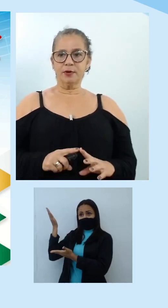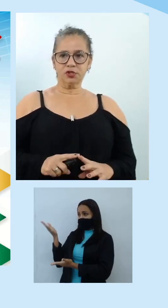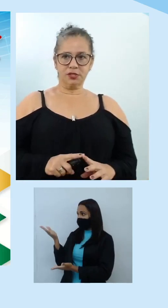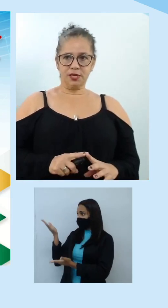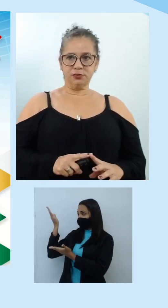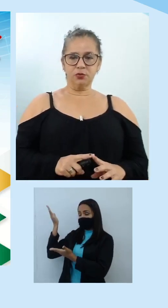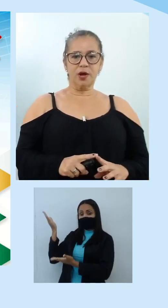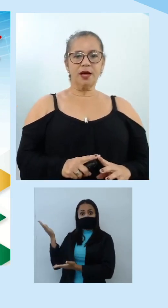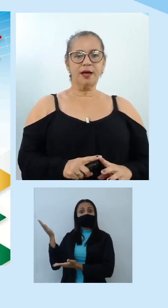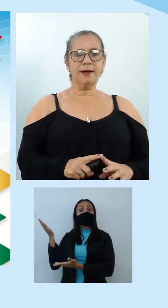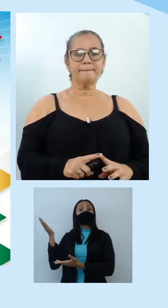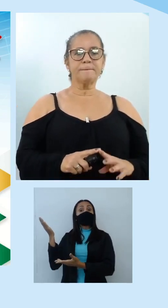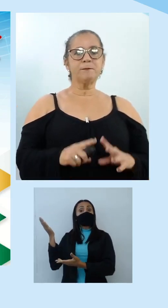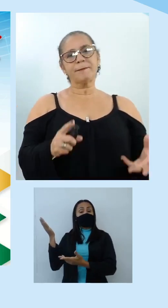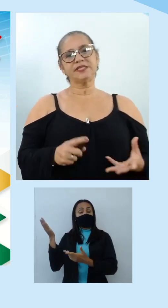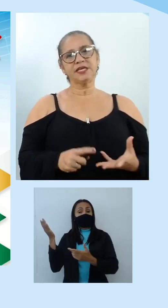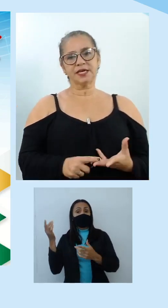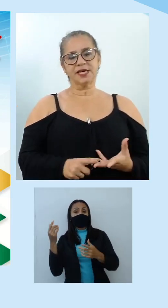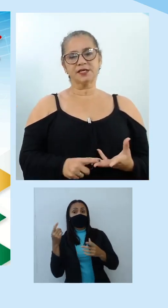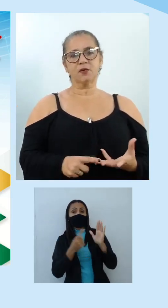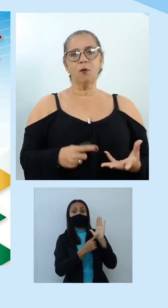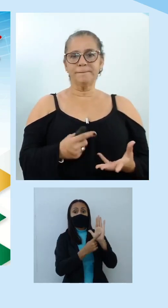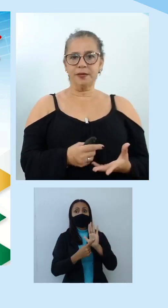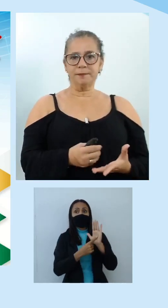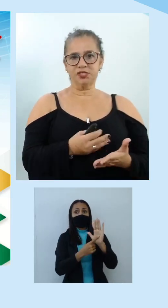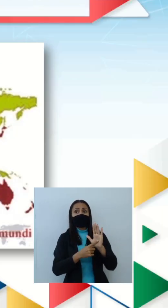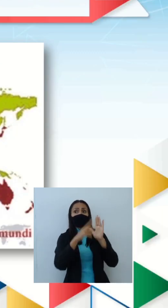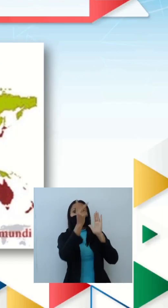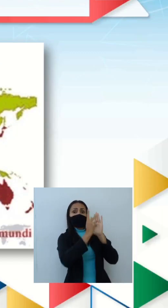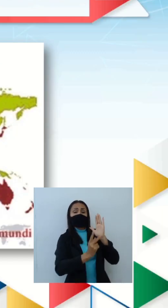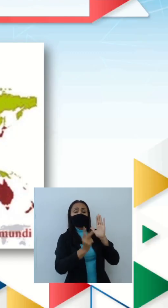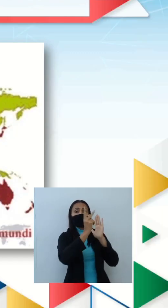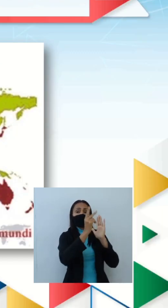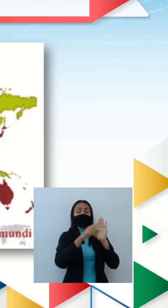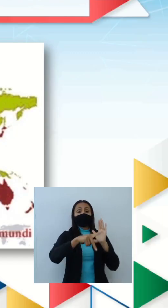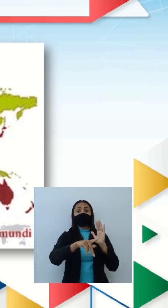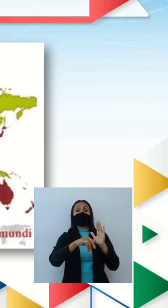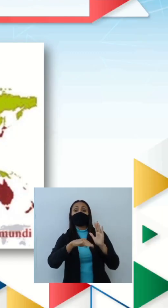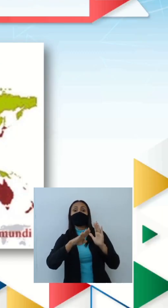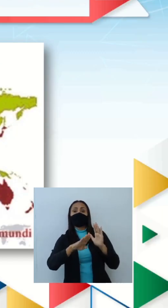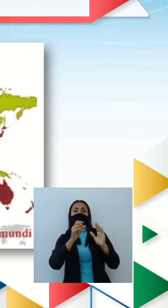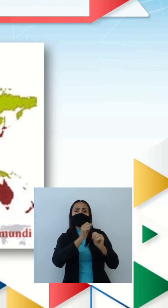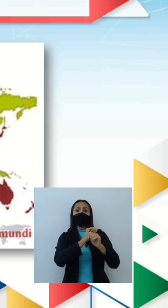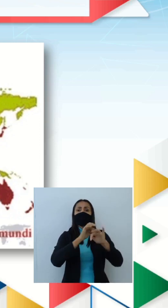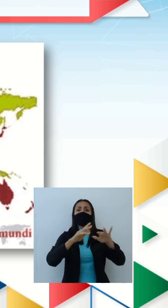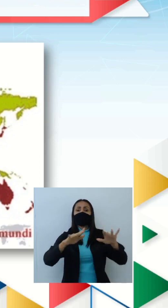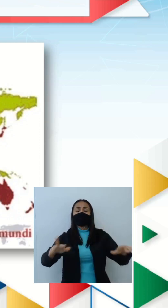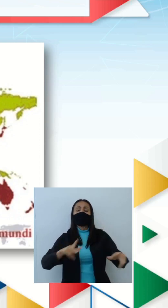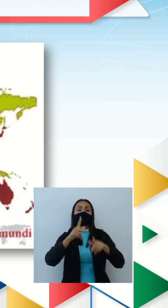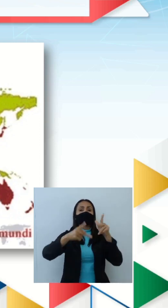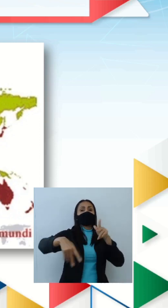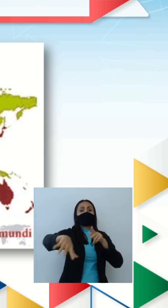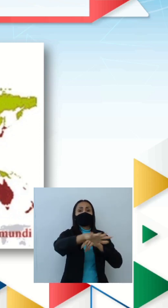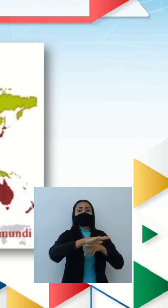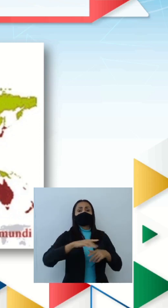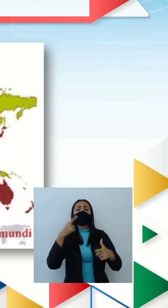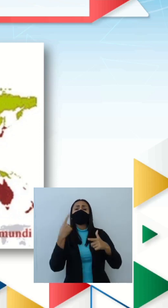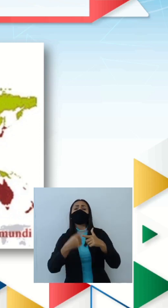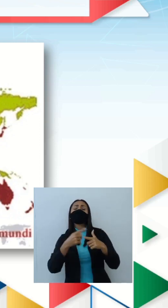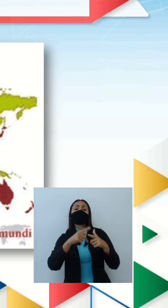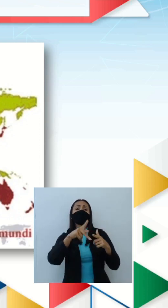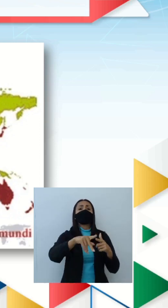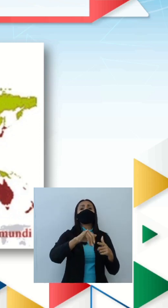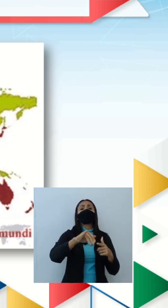está mostrando um mapa de riqueza com o BIP distribuído à população. Por que o BIP, prof? Porque, vê só,